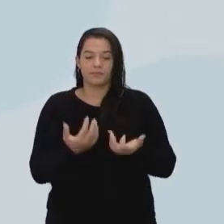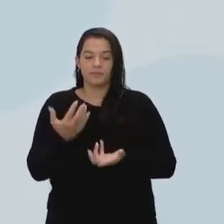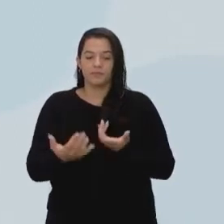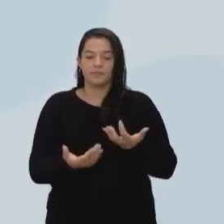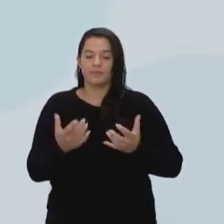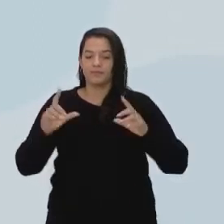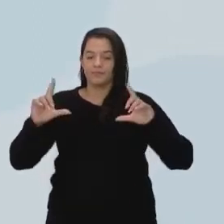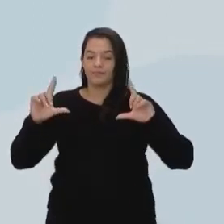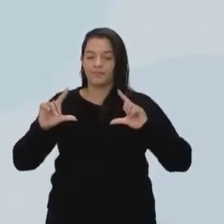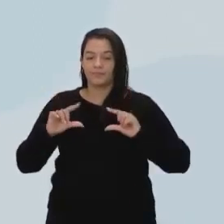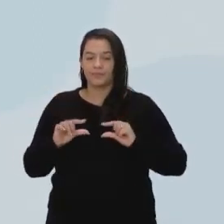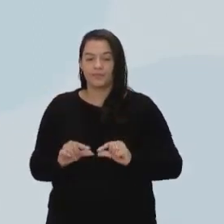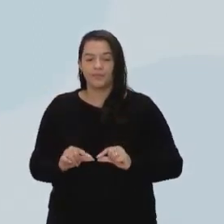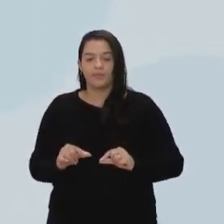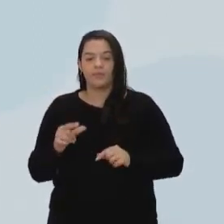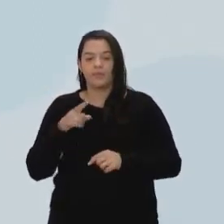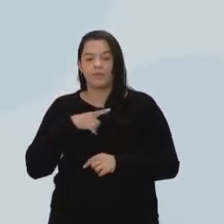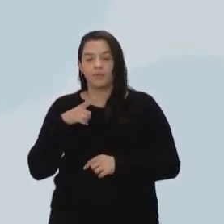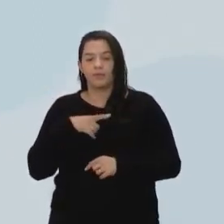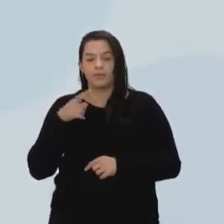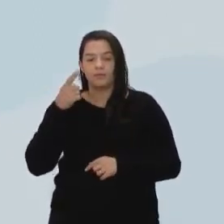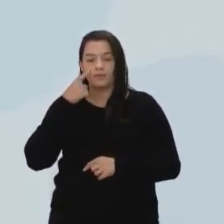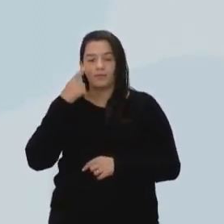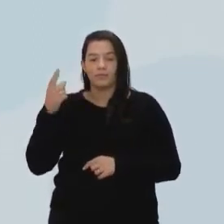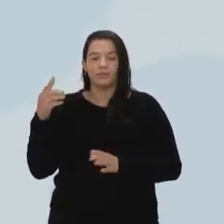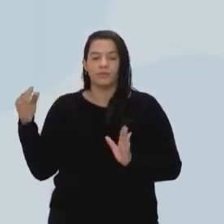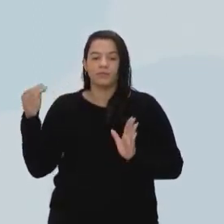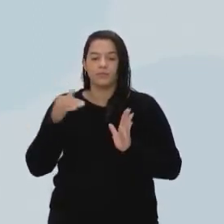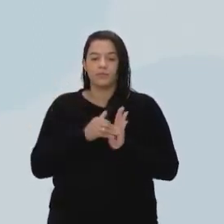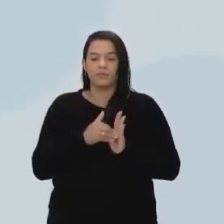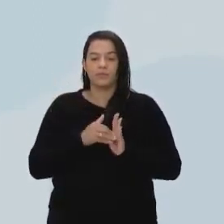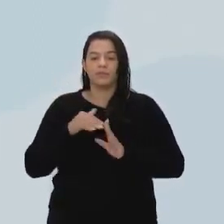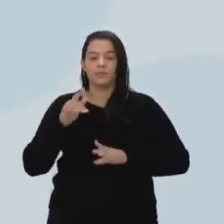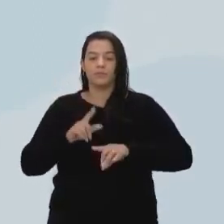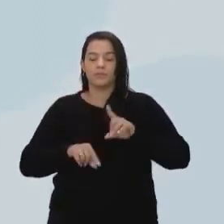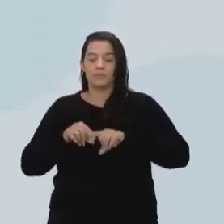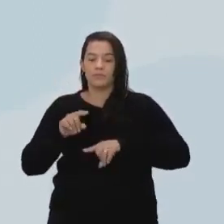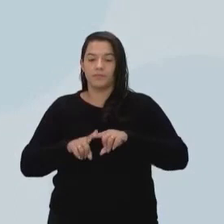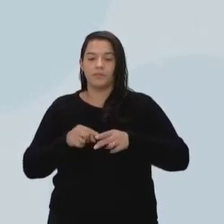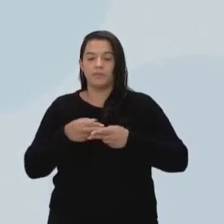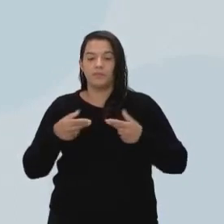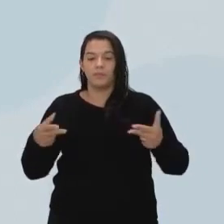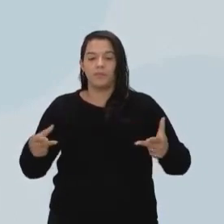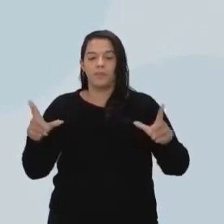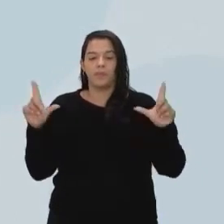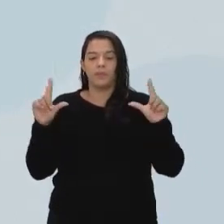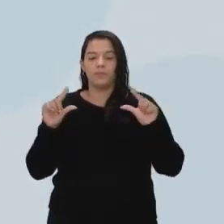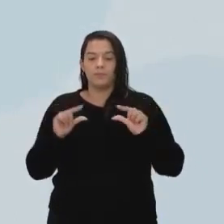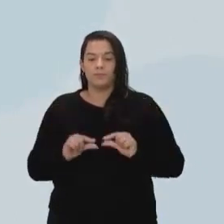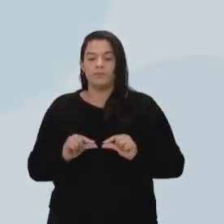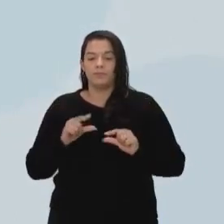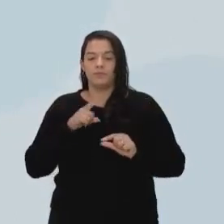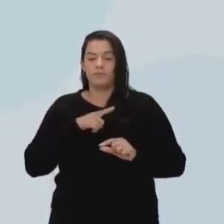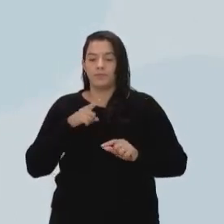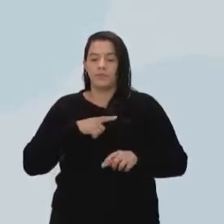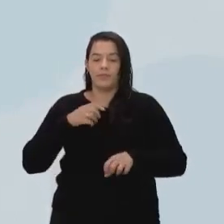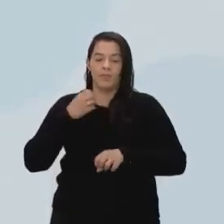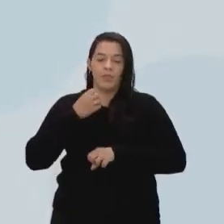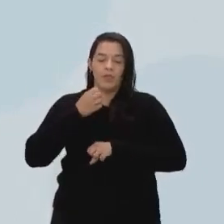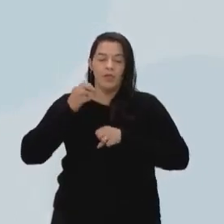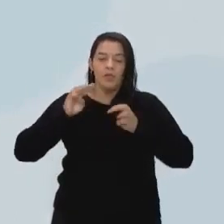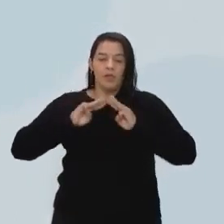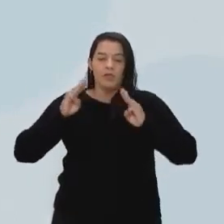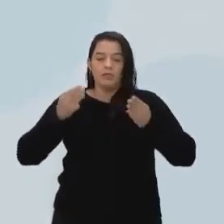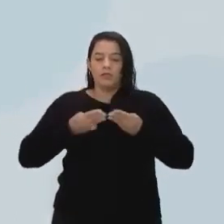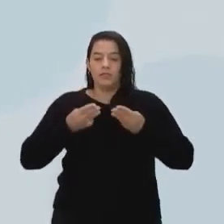e aí a afirmação coloca que no final, no processo, vai ocorrer diminuição da massa de material